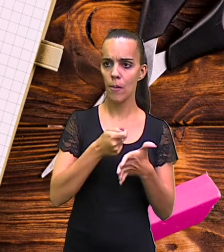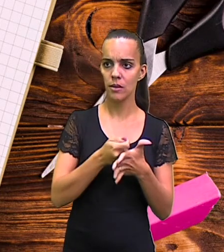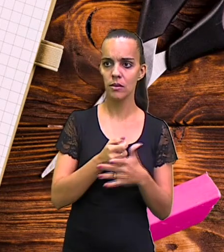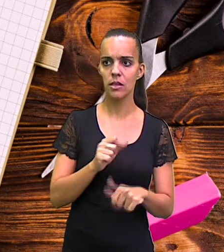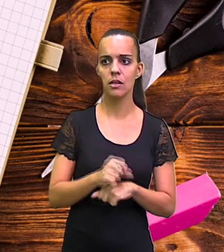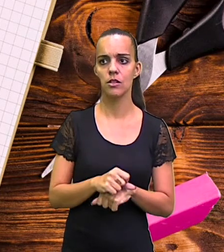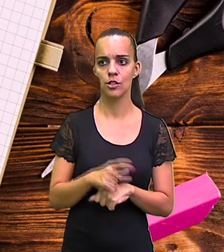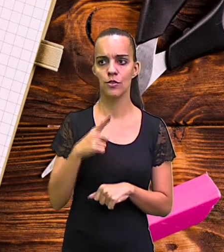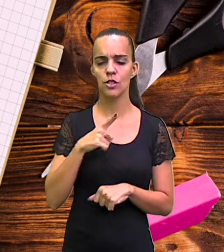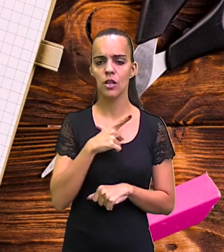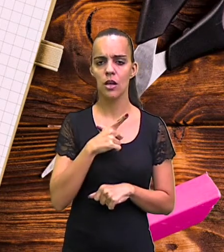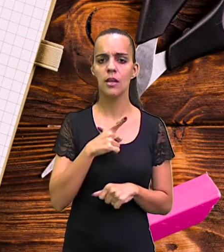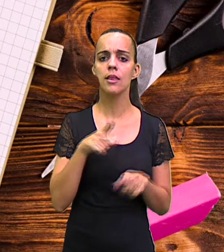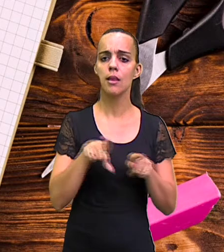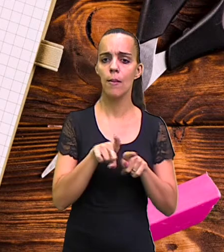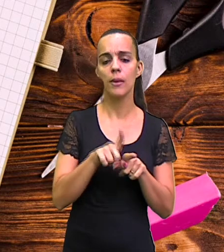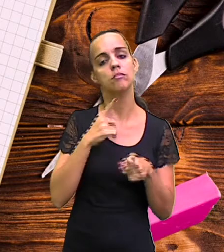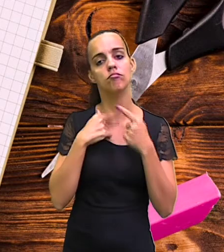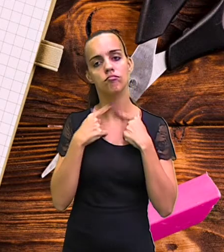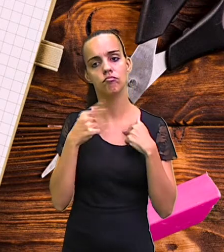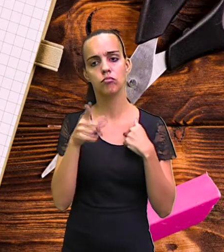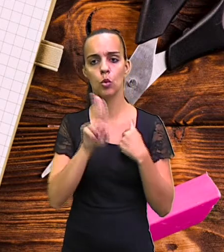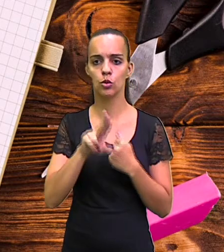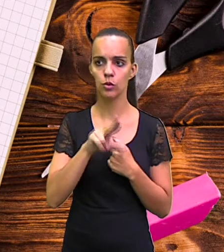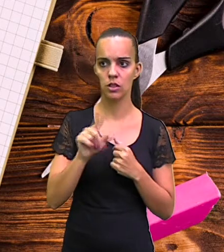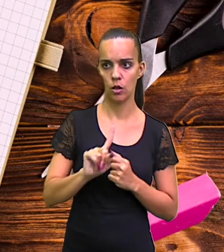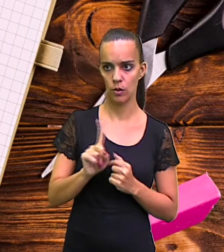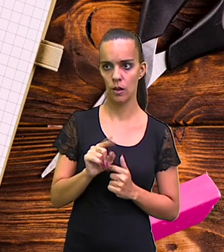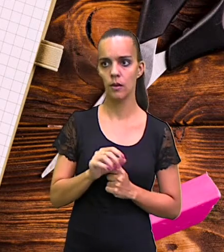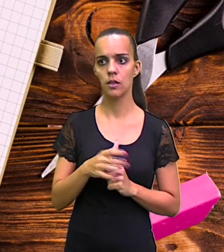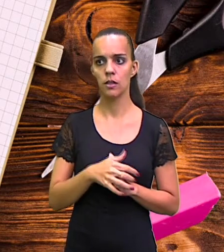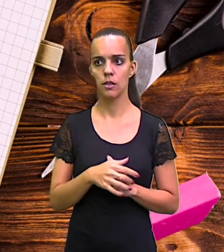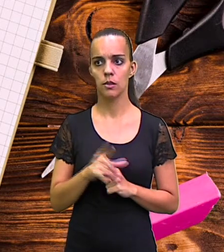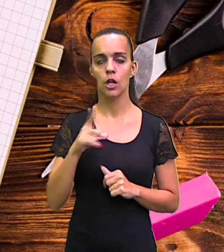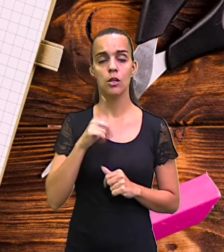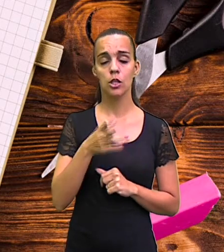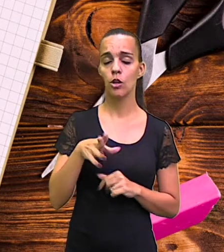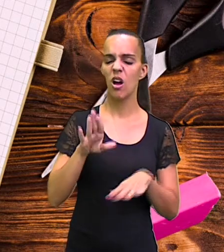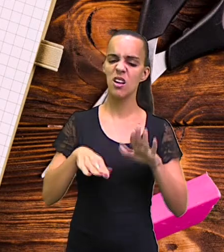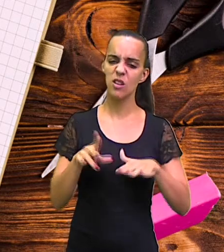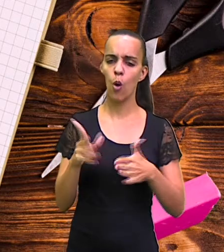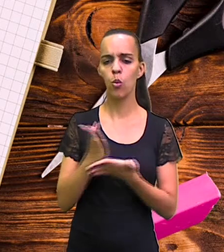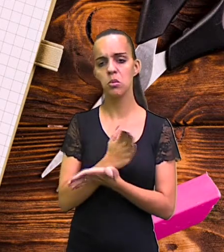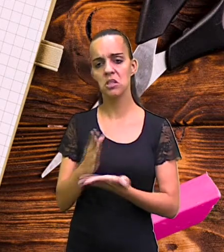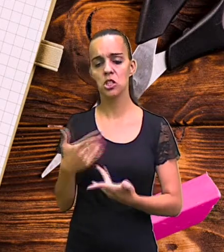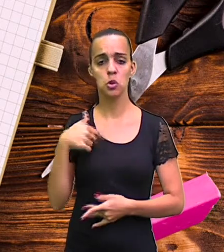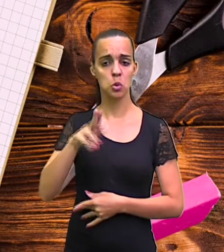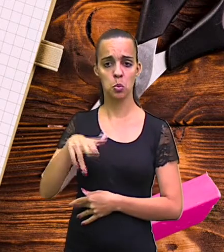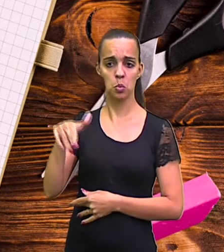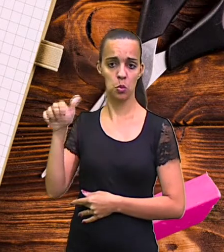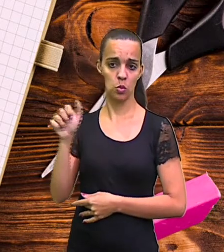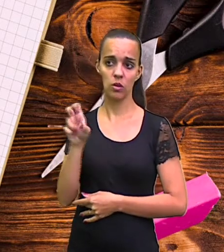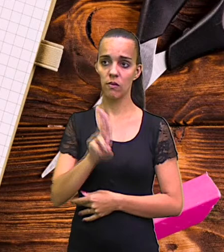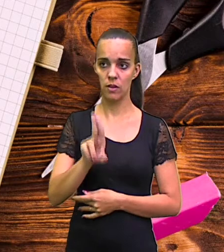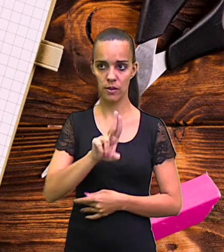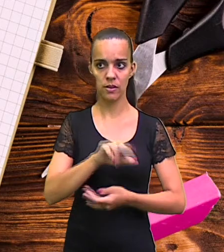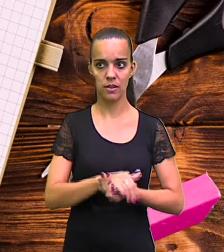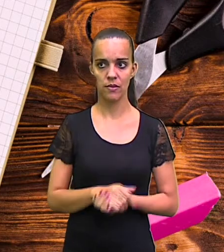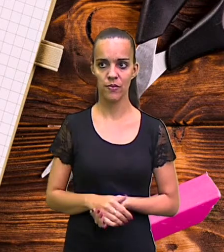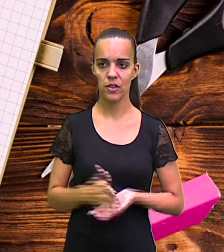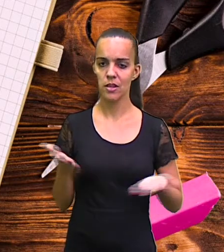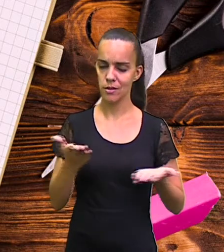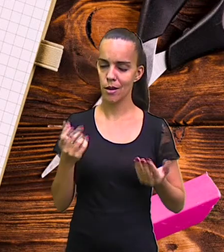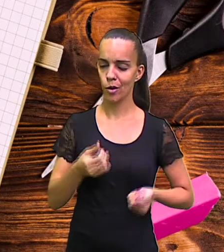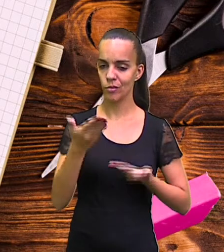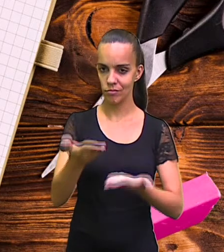e facultativos, e aqueles em que nós nunca usaremos a nossa querida e amada crase. Agora